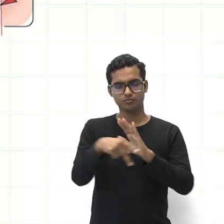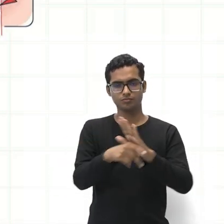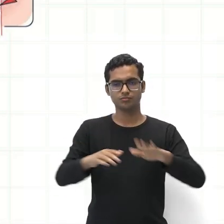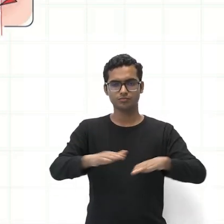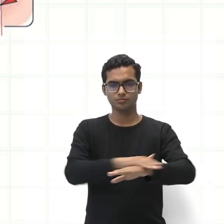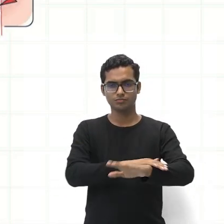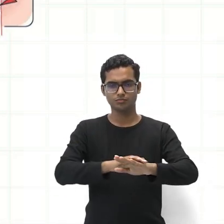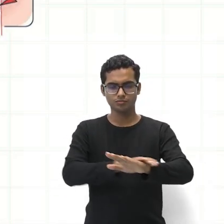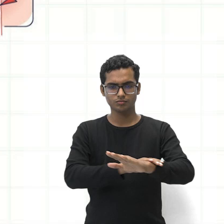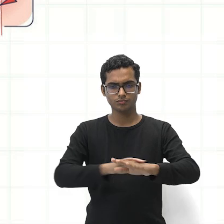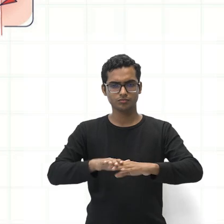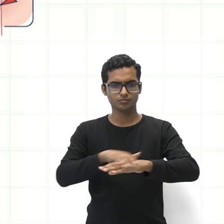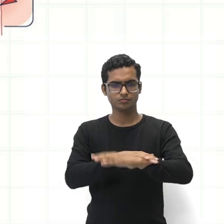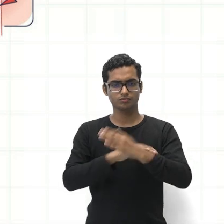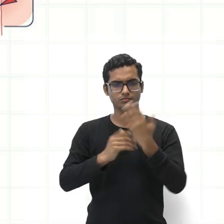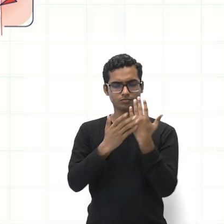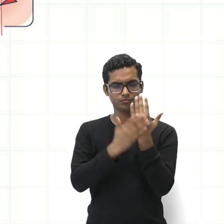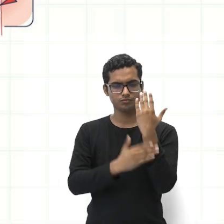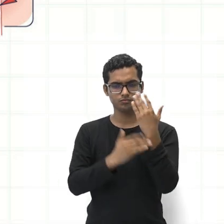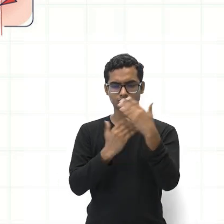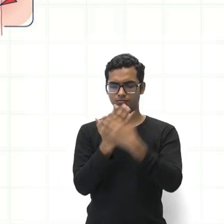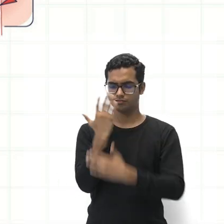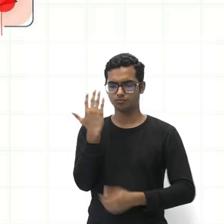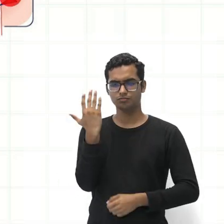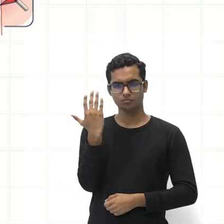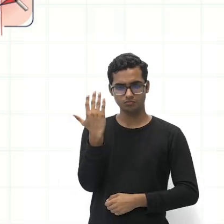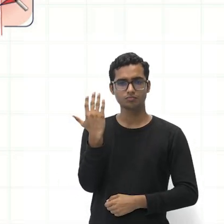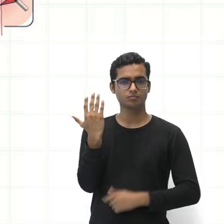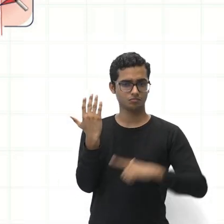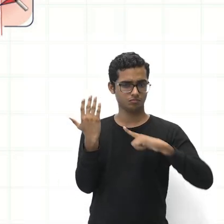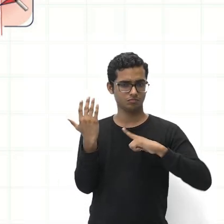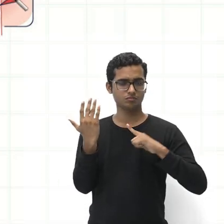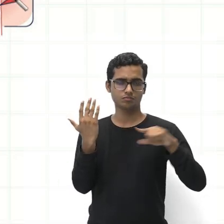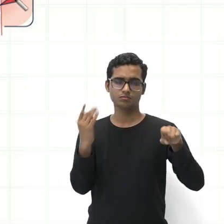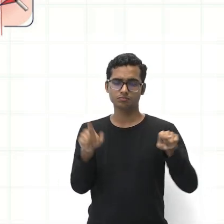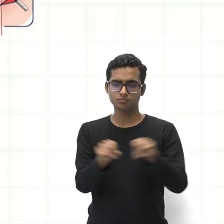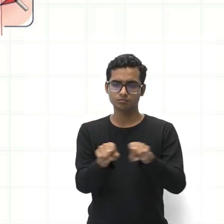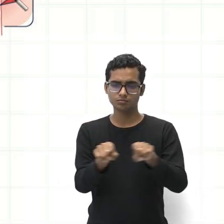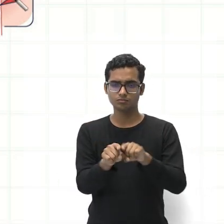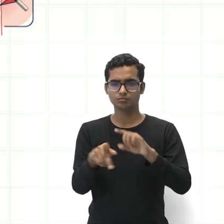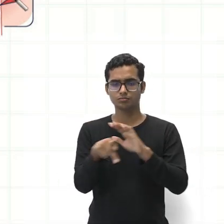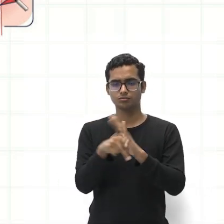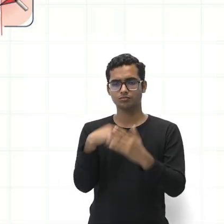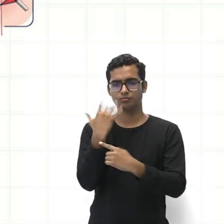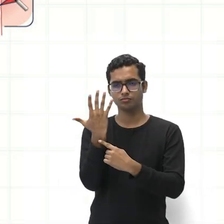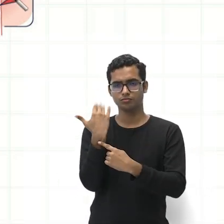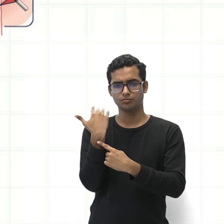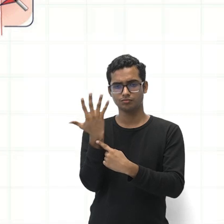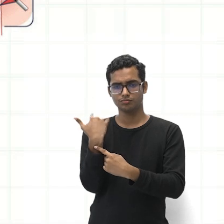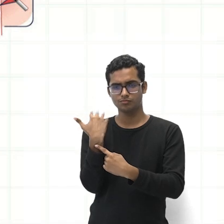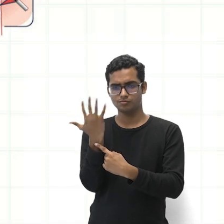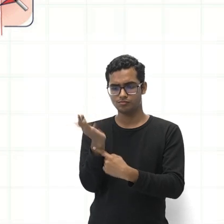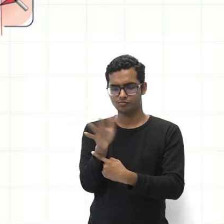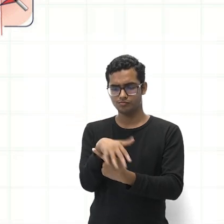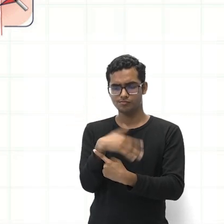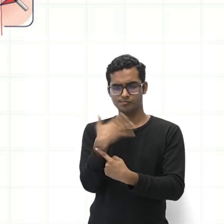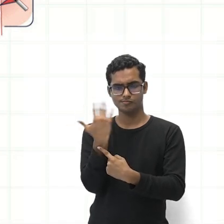Na nossa mão, nós temos também as articulações, também nos dá a